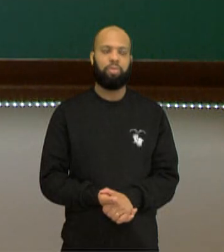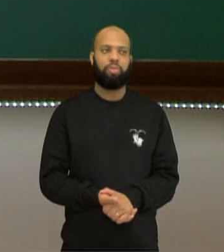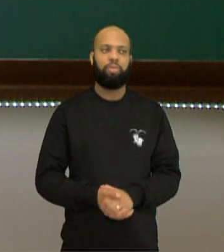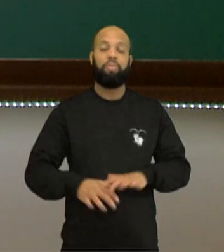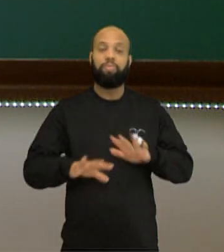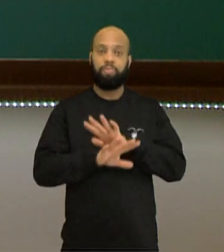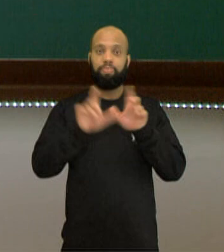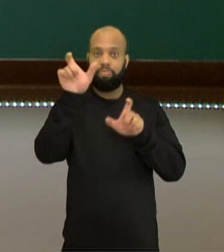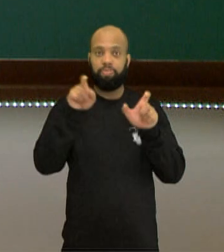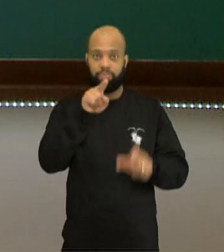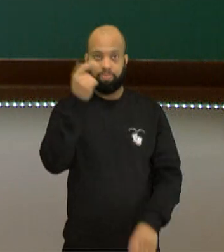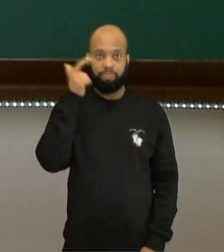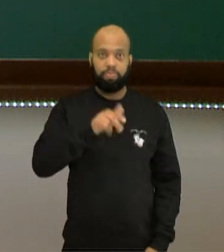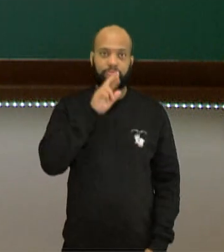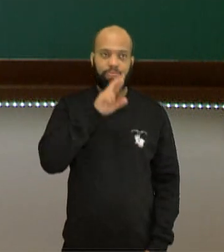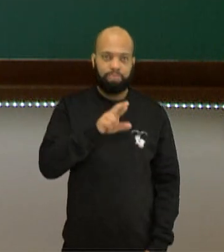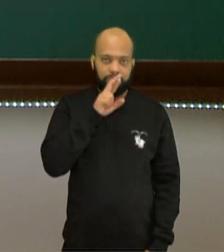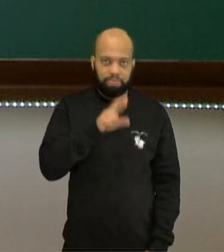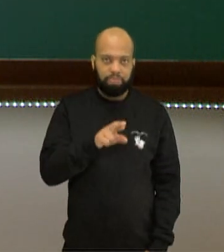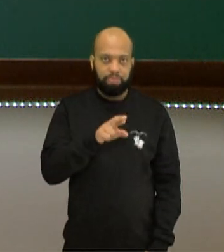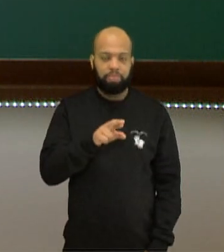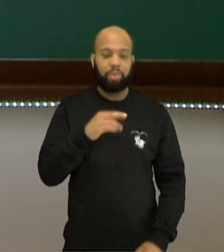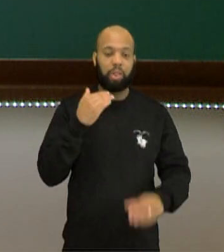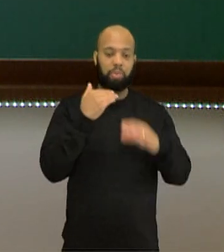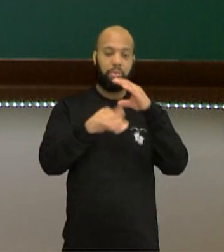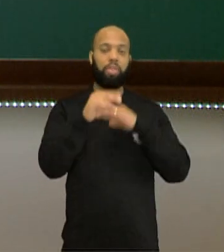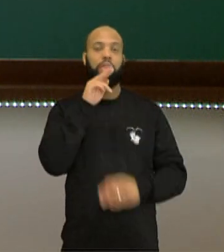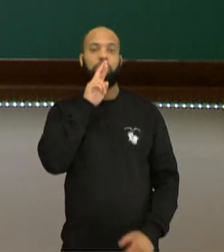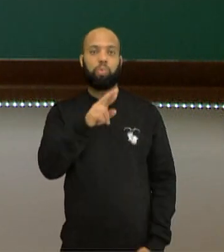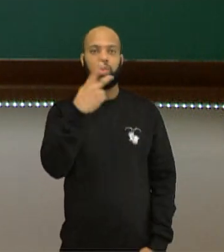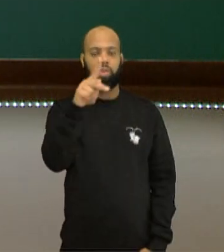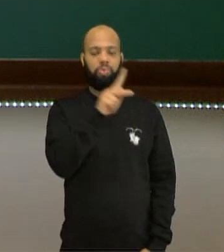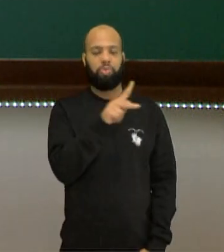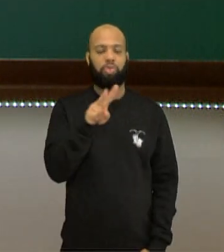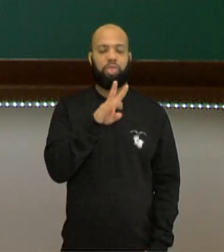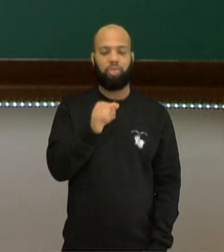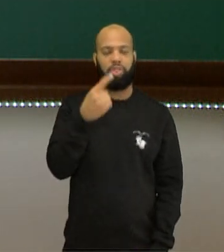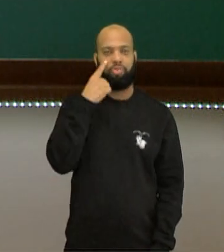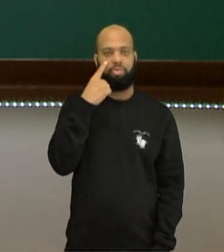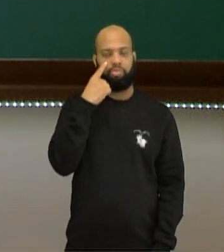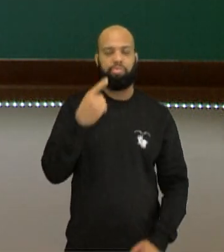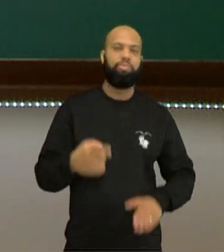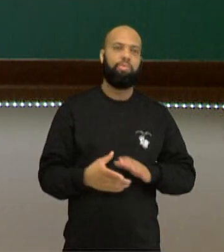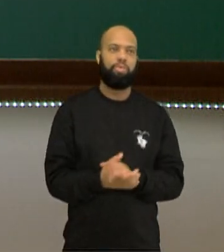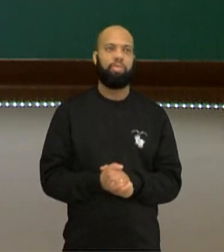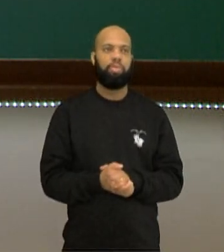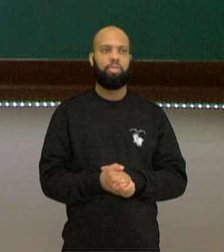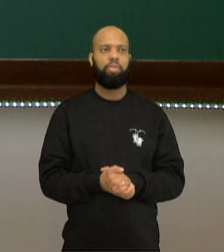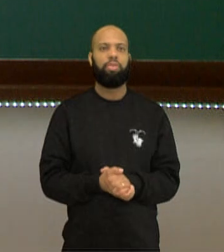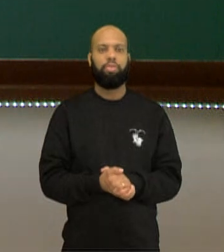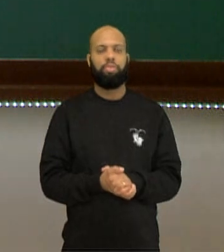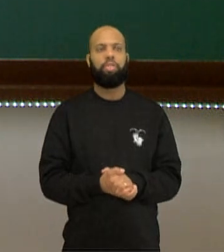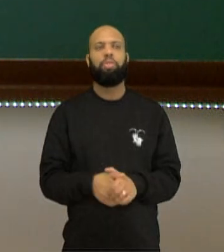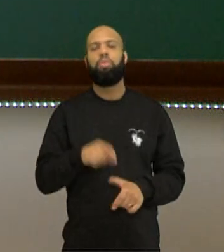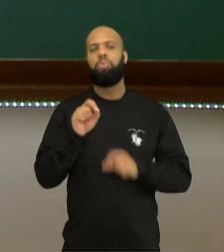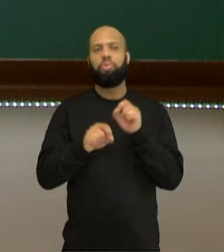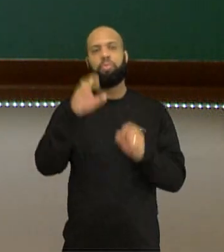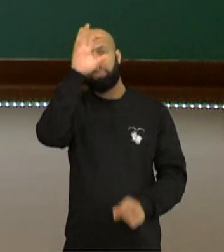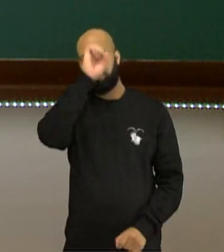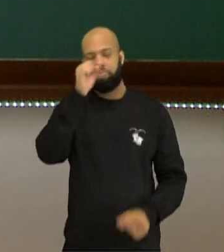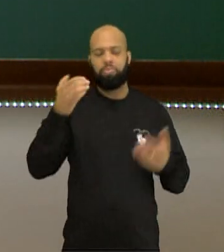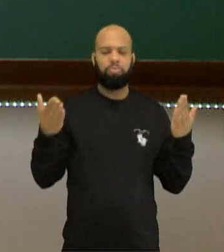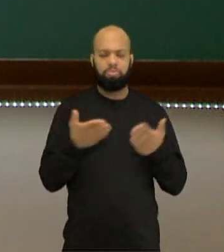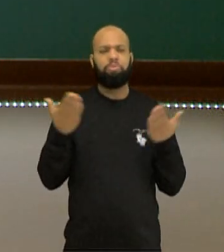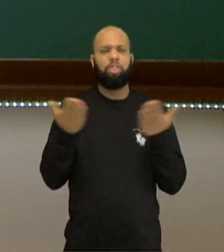Aí, pessoal, respondeu lá? Manda a resposta do professor, que ele vai dar uma conferidinha para você, tá bom? O que a gente aprendeu hoje? Vamos